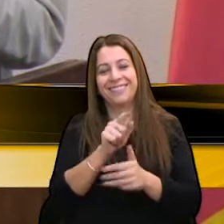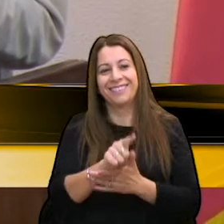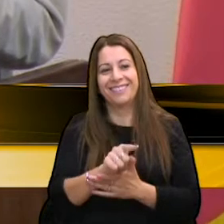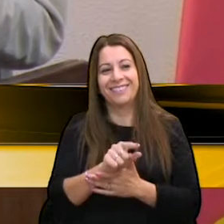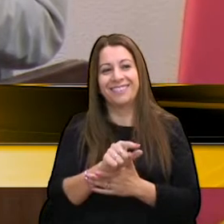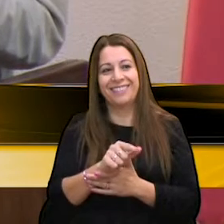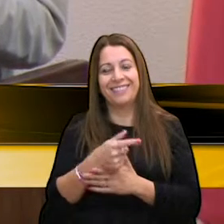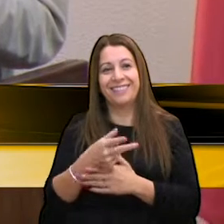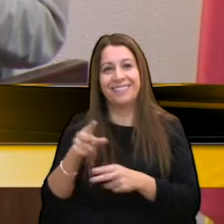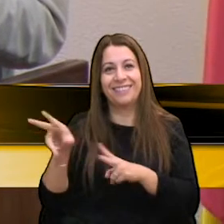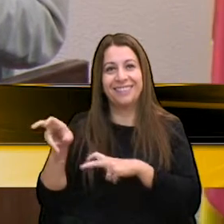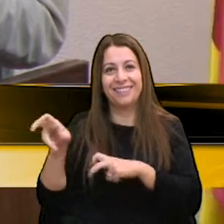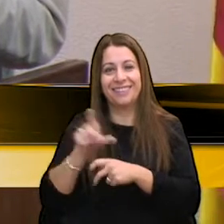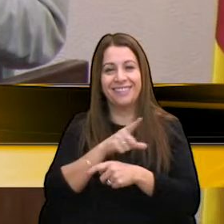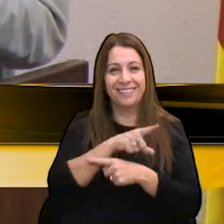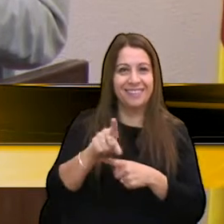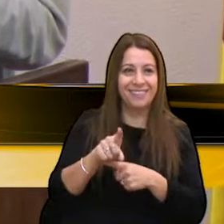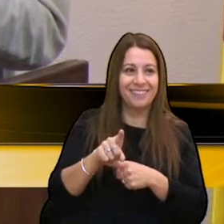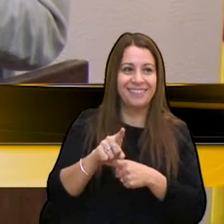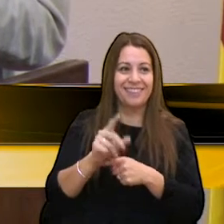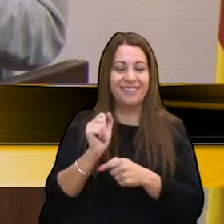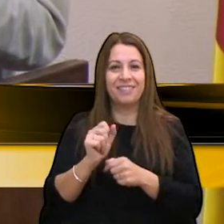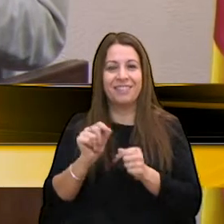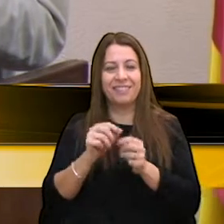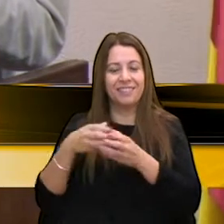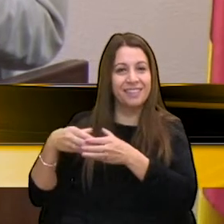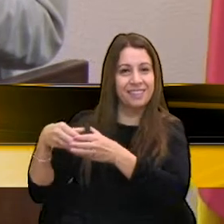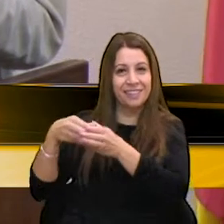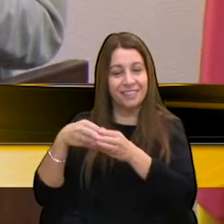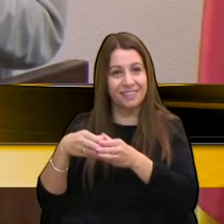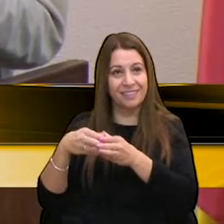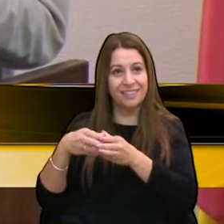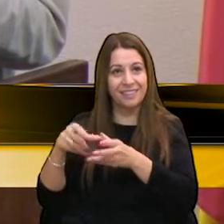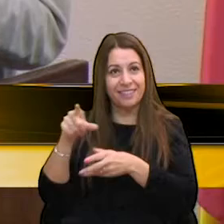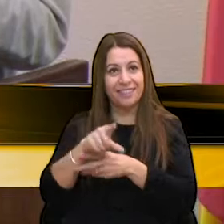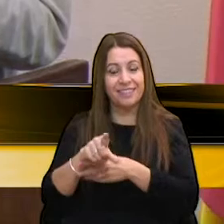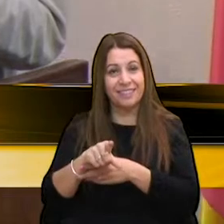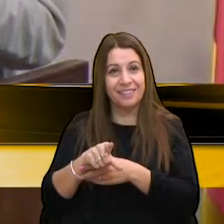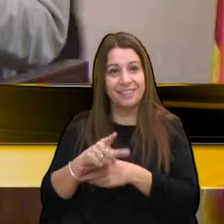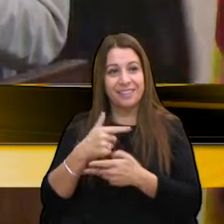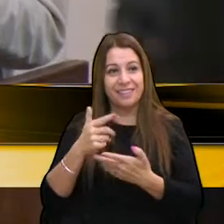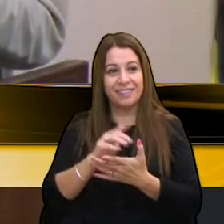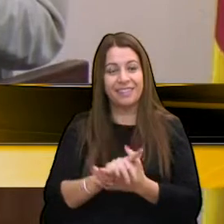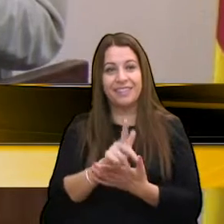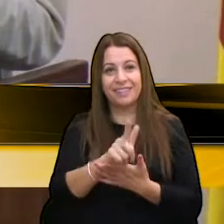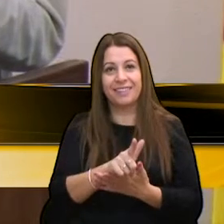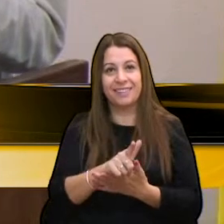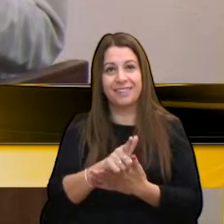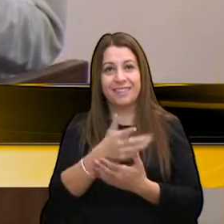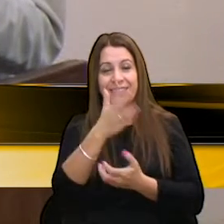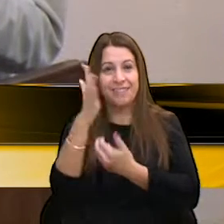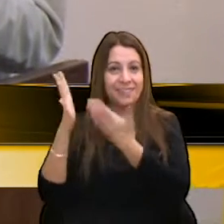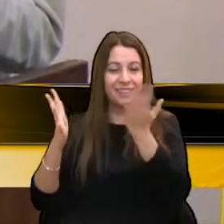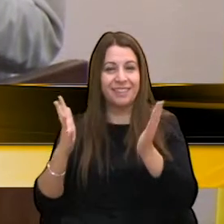não agrícolas, orientadas para fazer turismo e prevenção